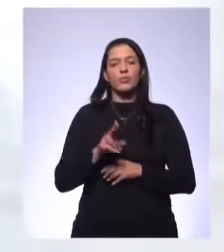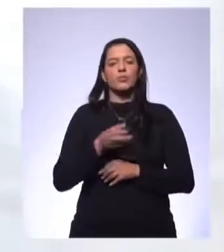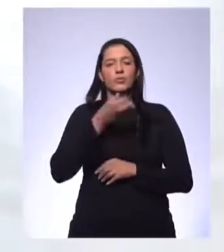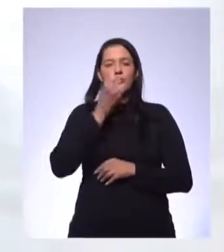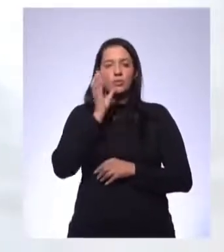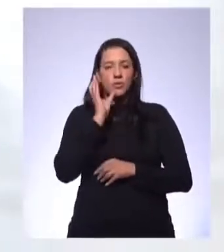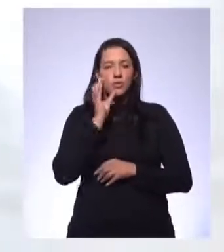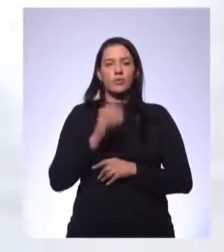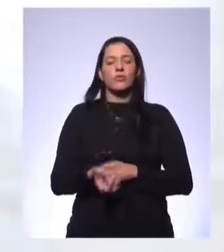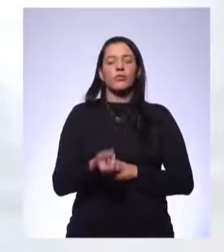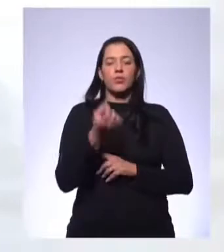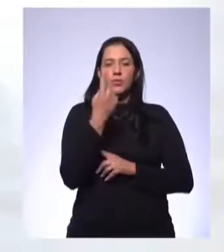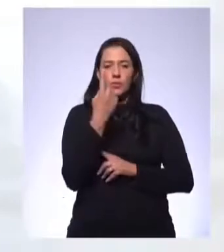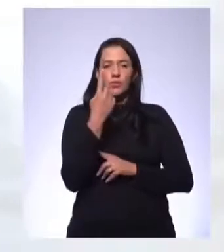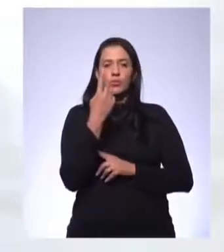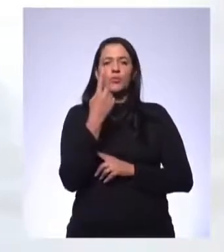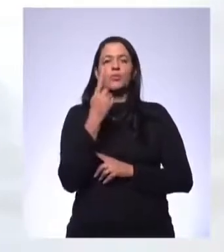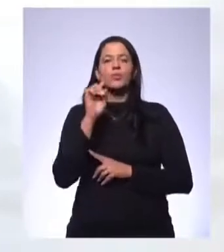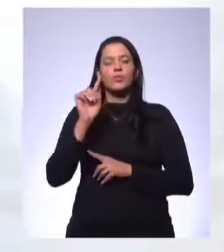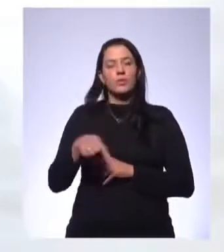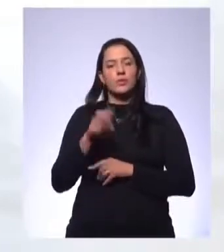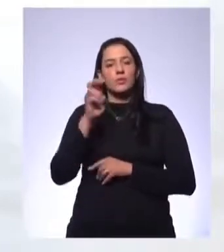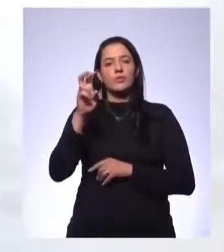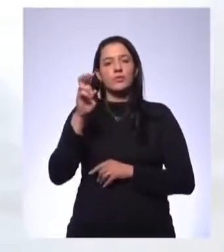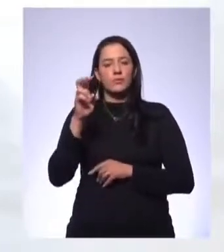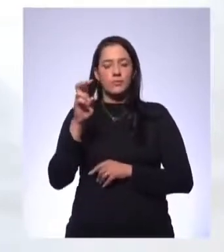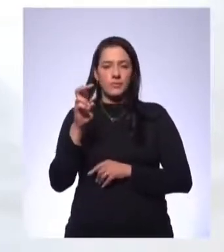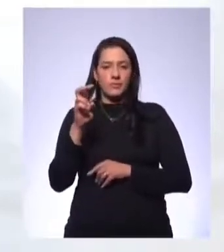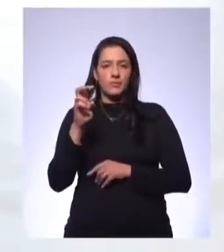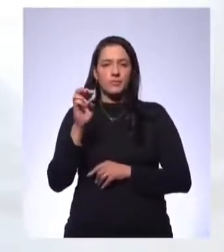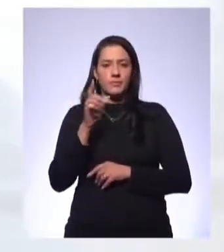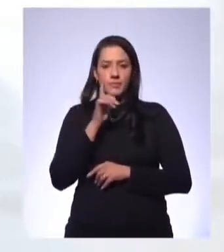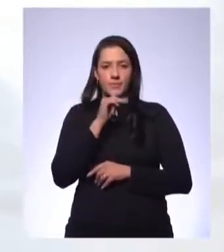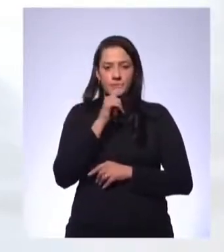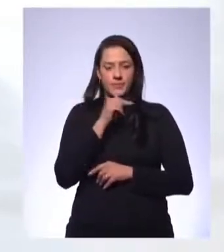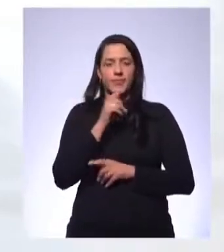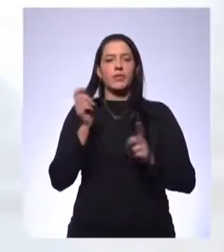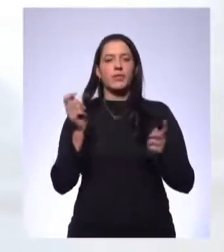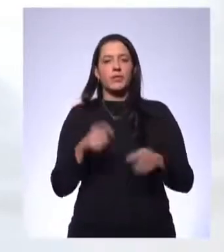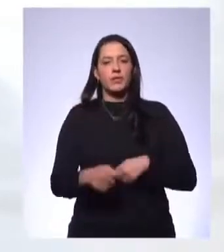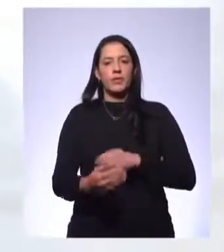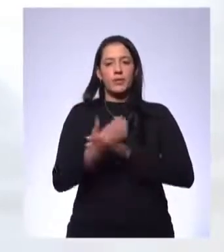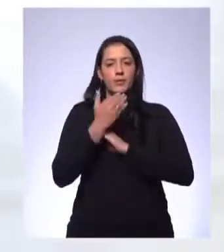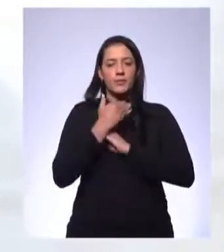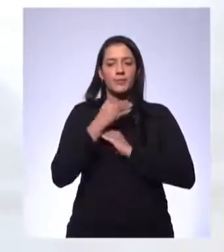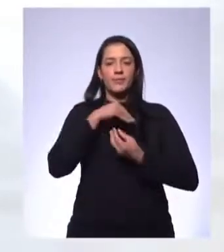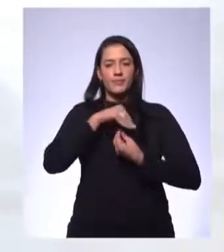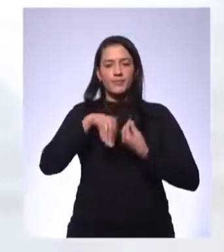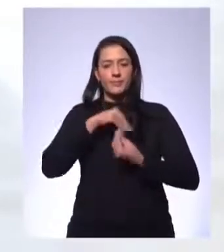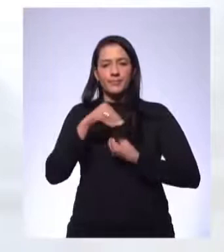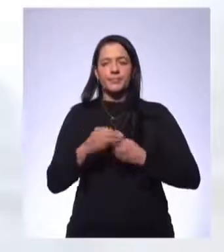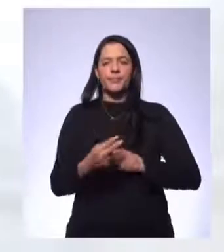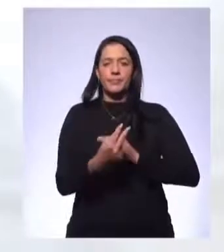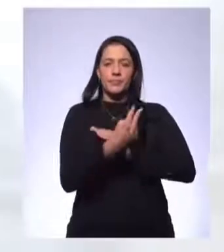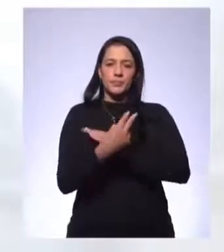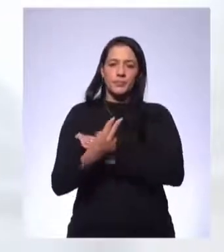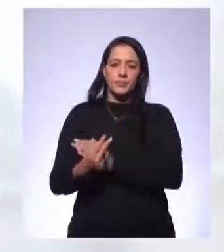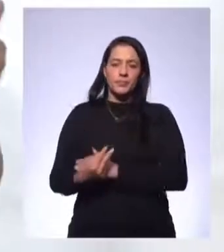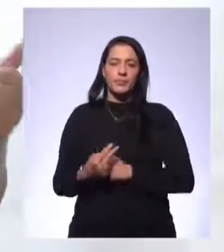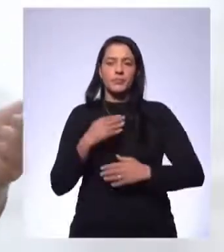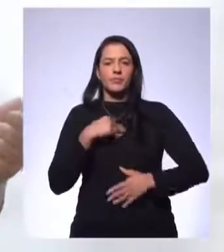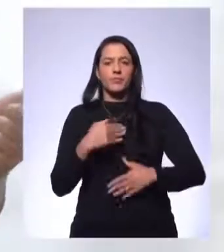litro a 2 litros de água por dia, que a gente está bem hidratado, digamos assim, com essas substâncias sais minerais. Então a